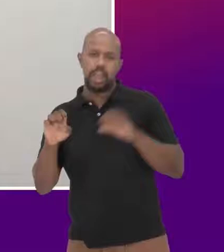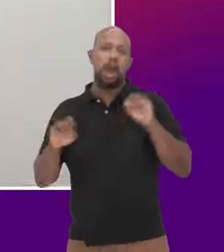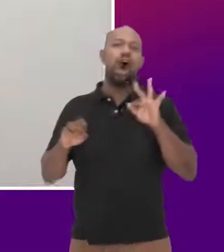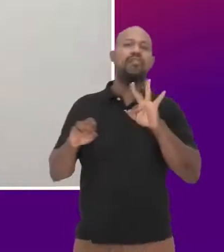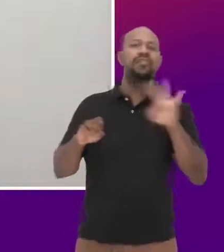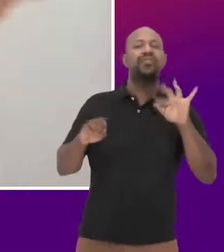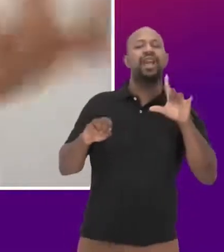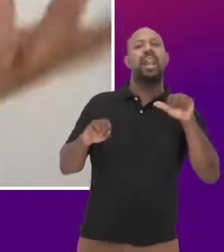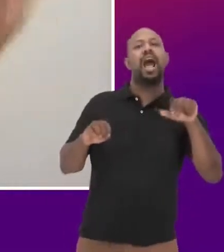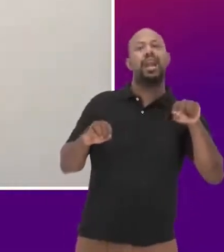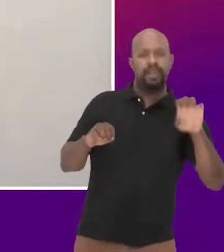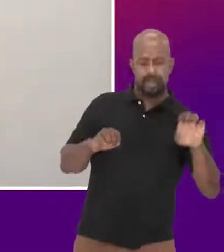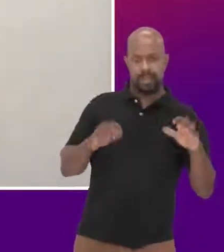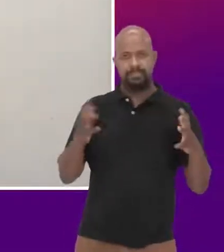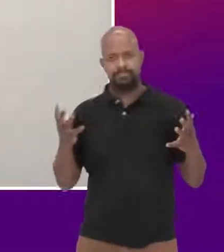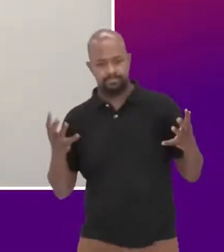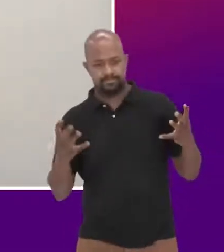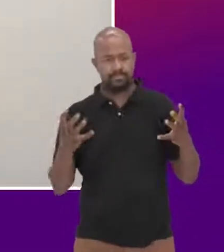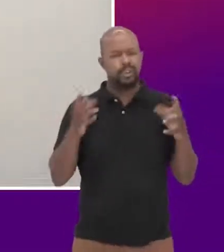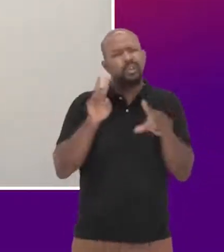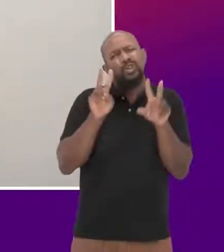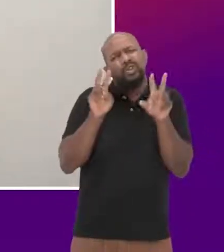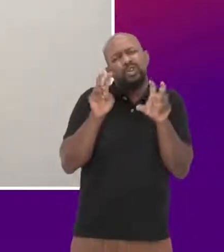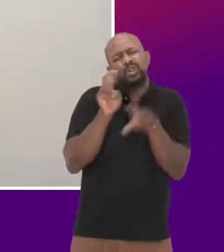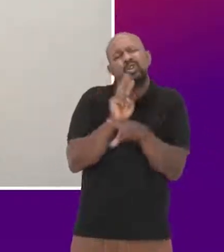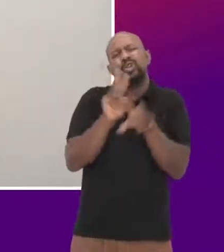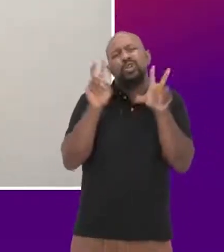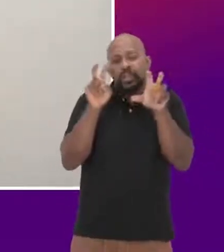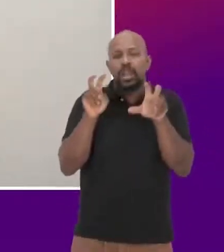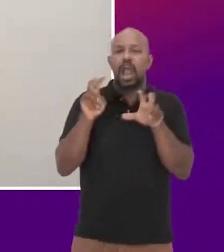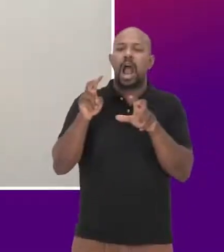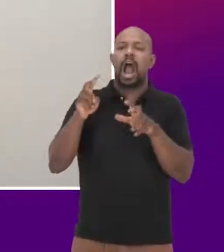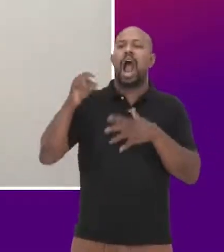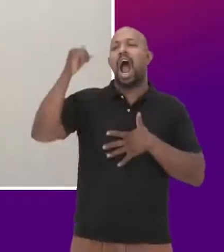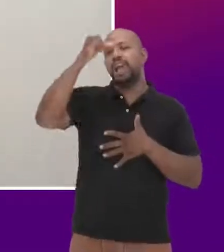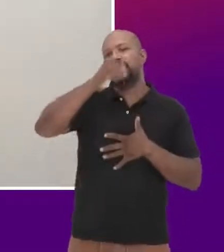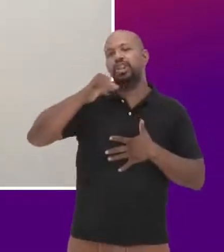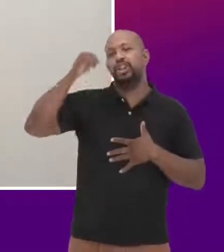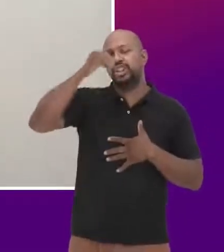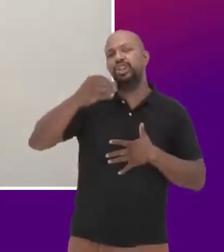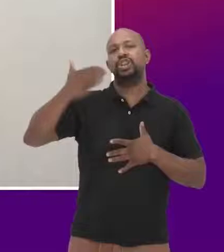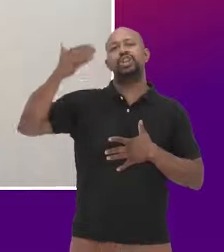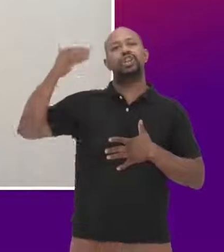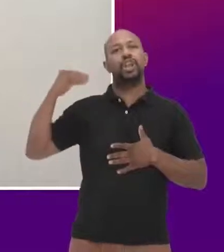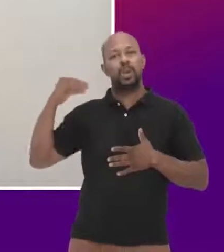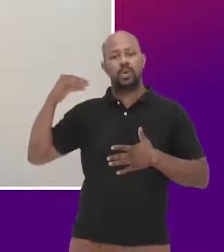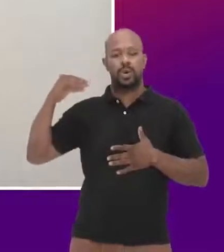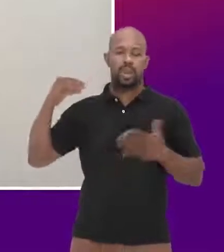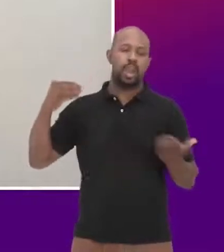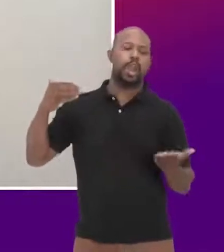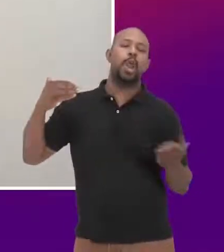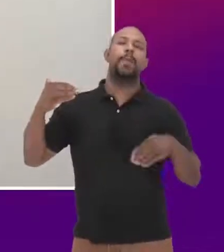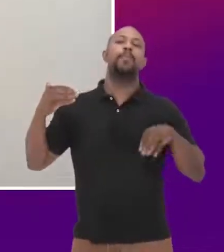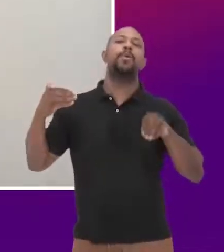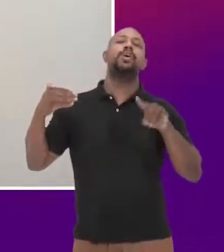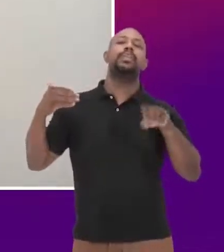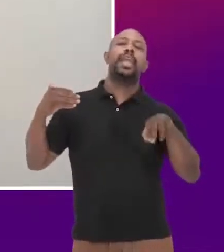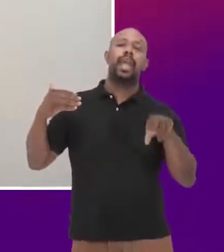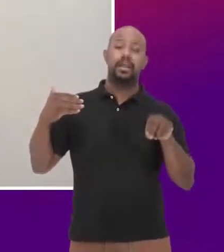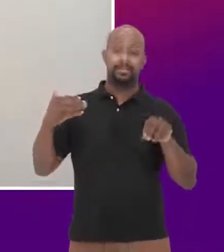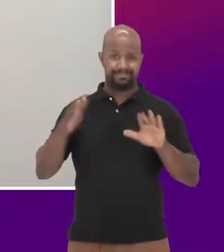entre os, entre aspas, antigos e, entre aspas, modernos. Quando,